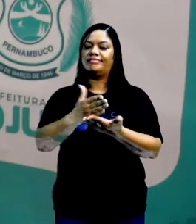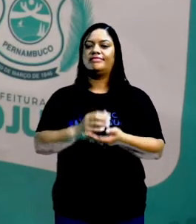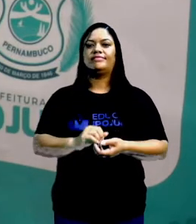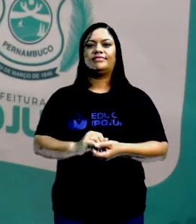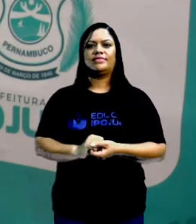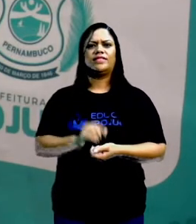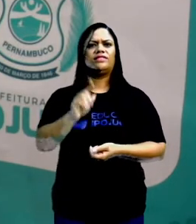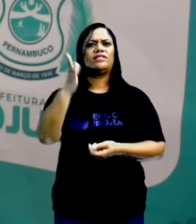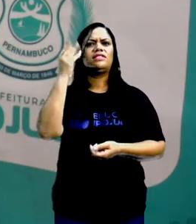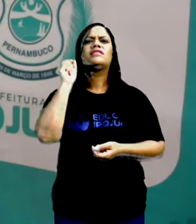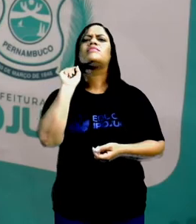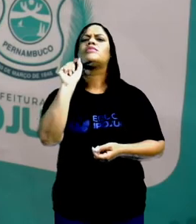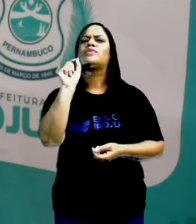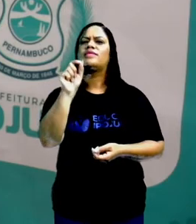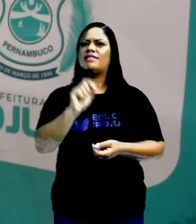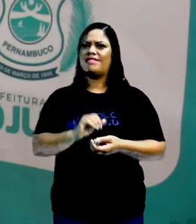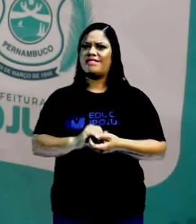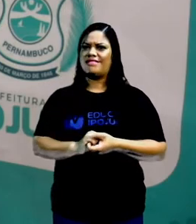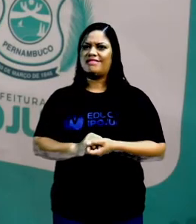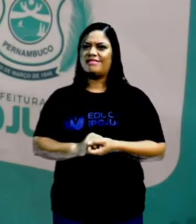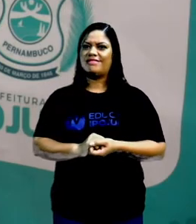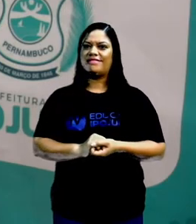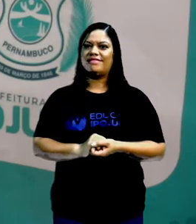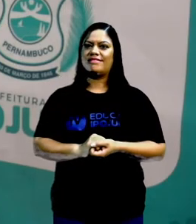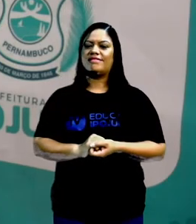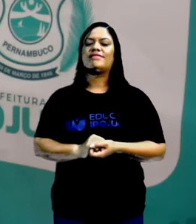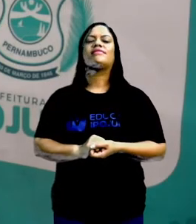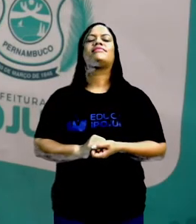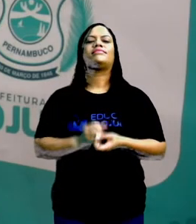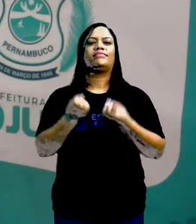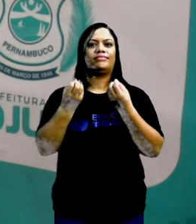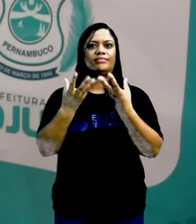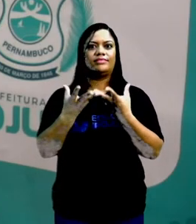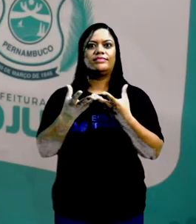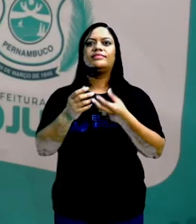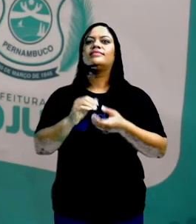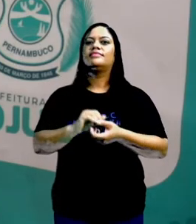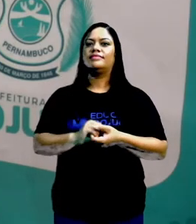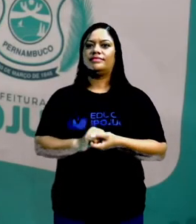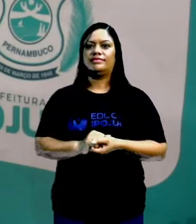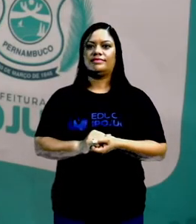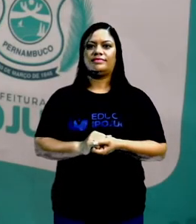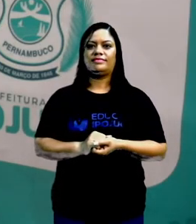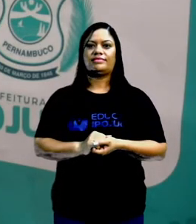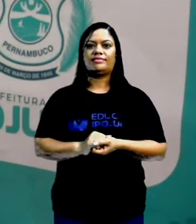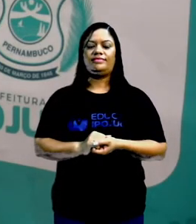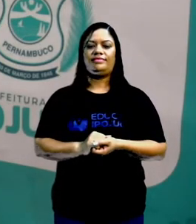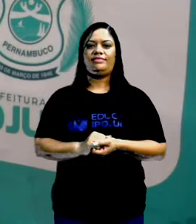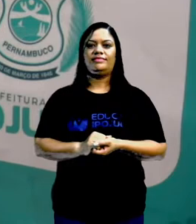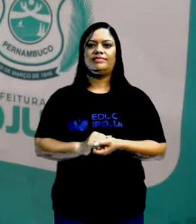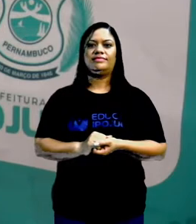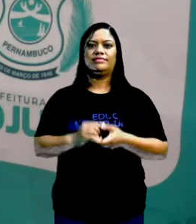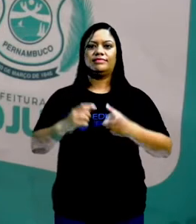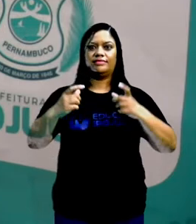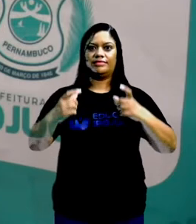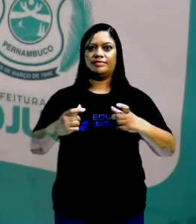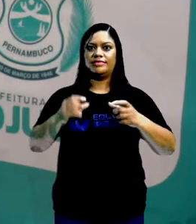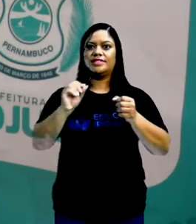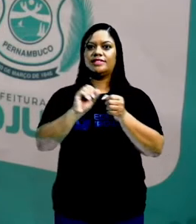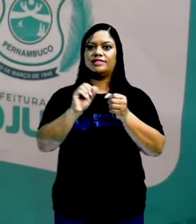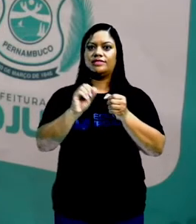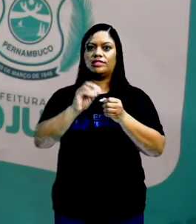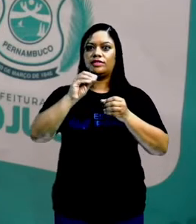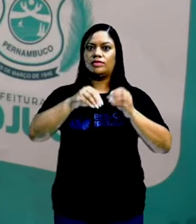E vocês sabem o que é uma horta? Muito bem, horta é onde o agricultor faz